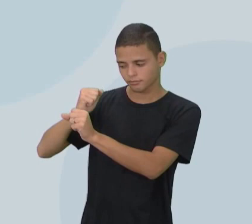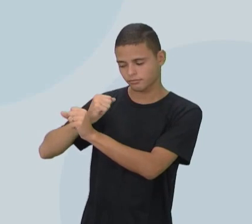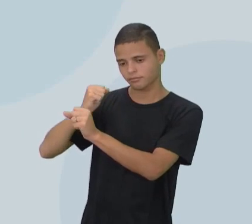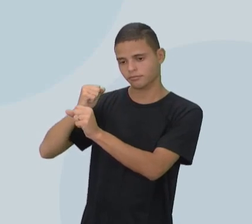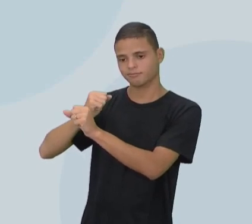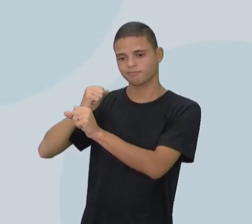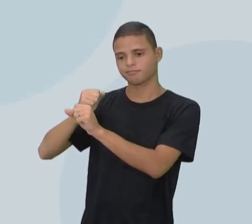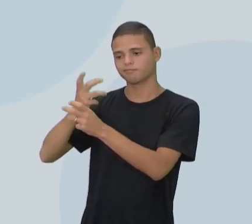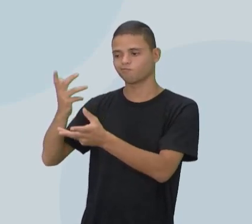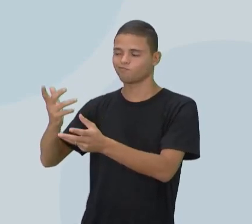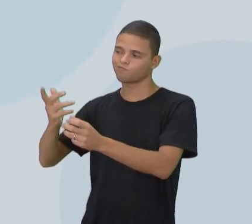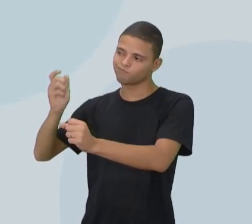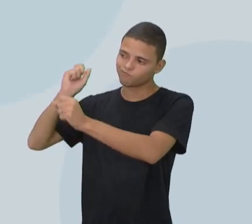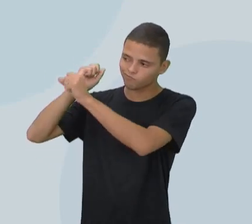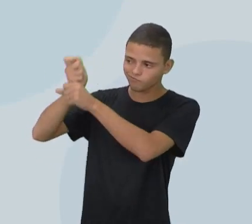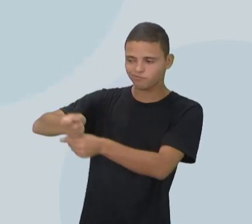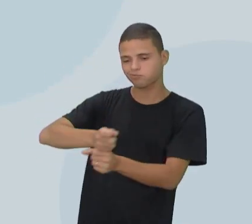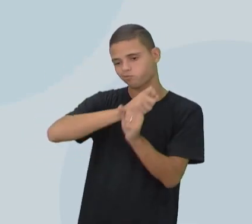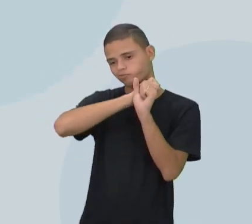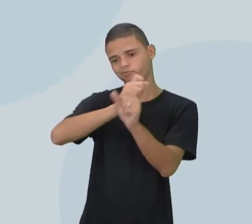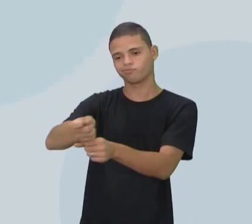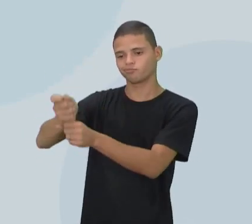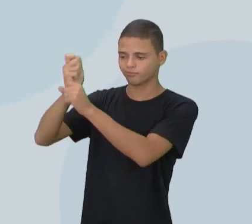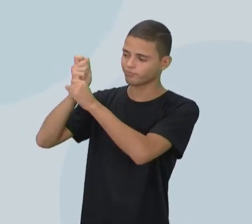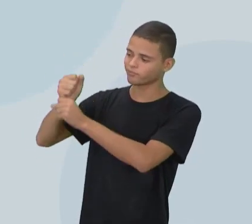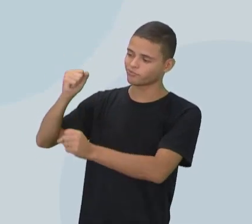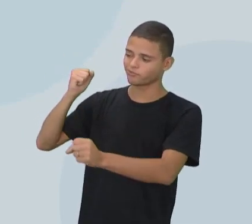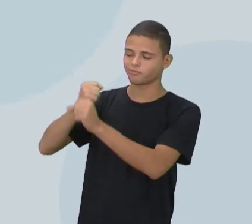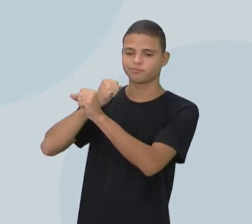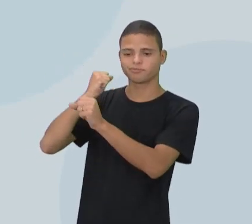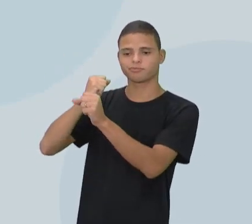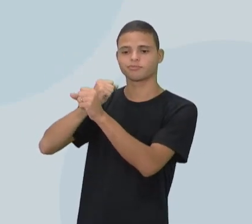de quebra, de destruição ali